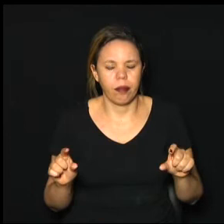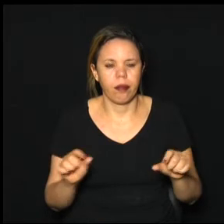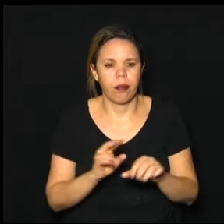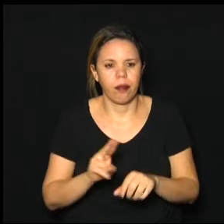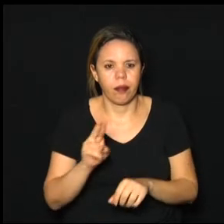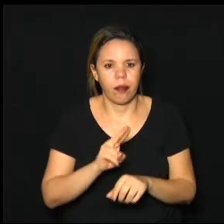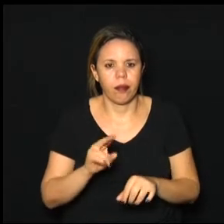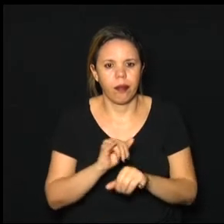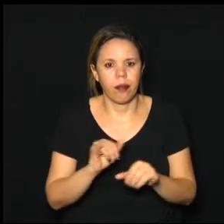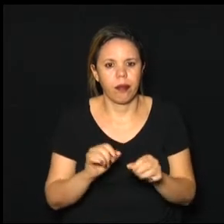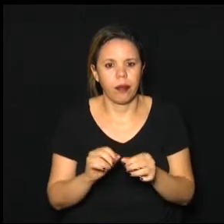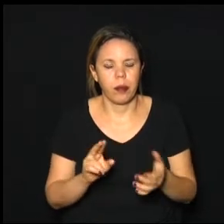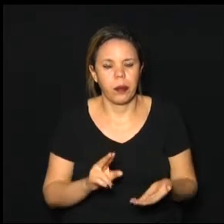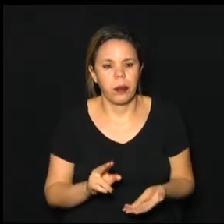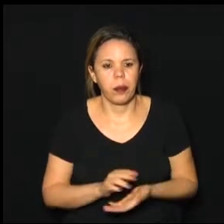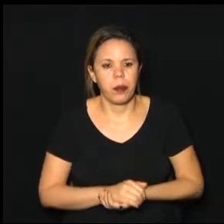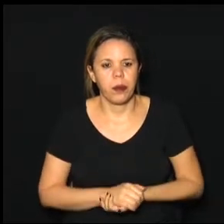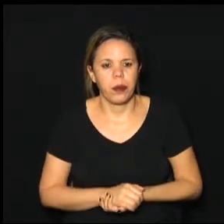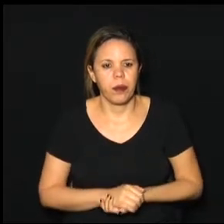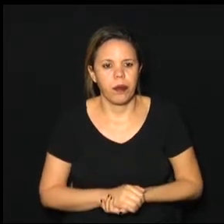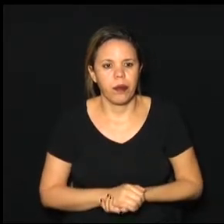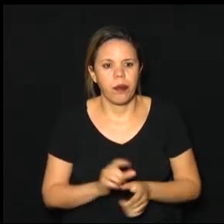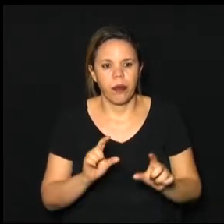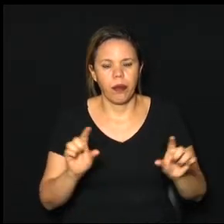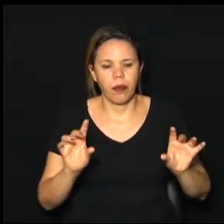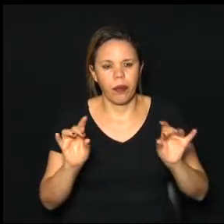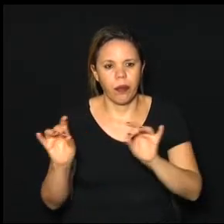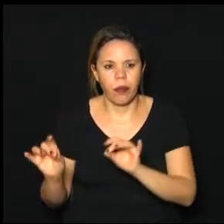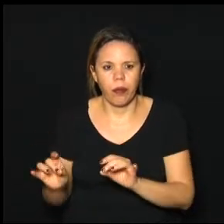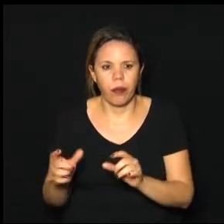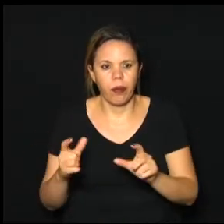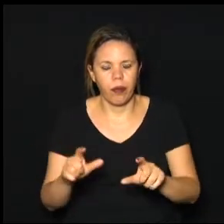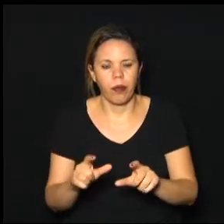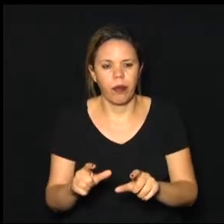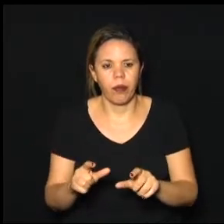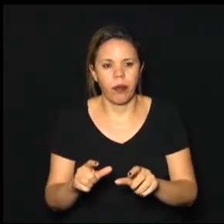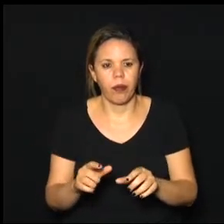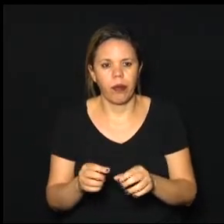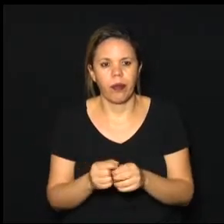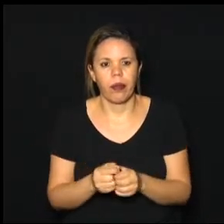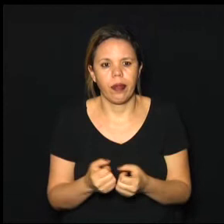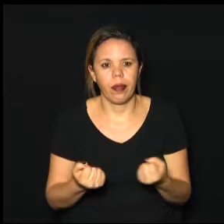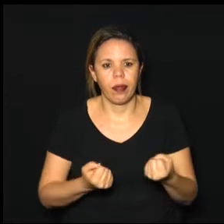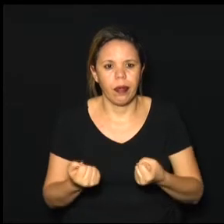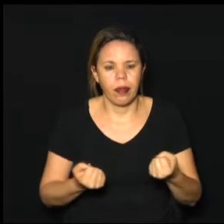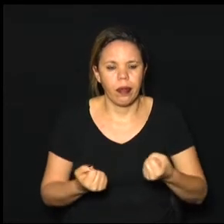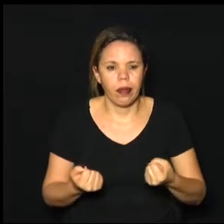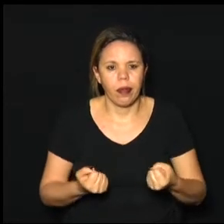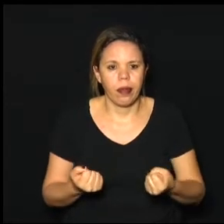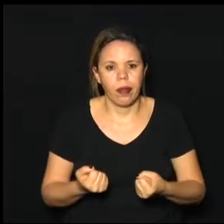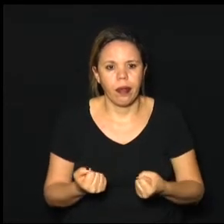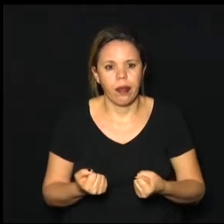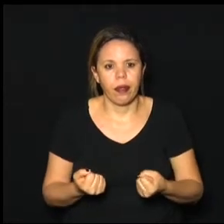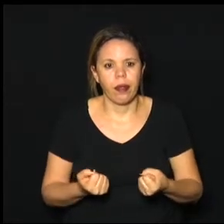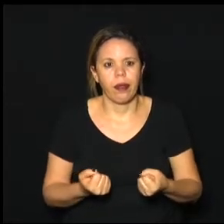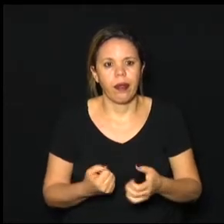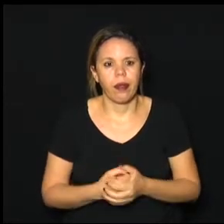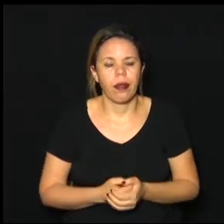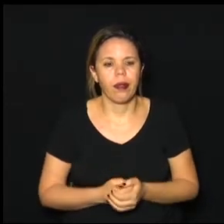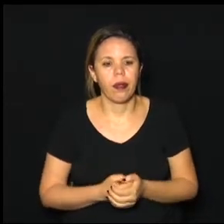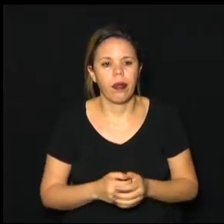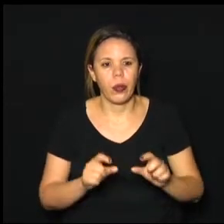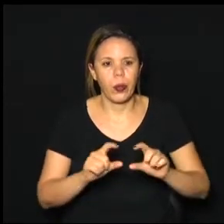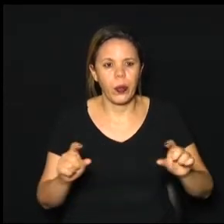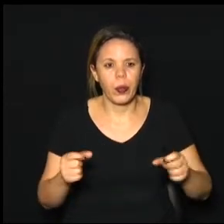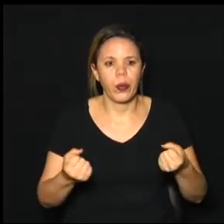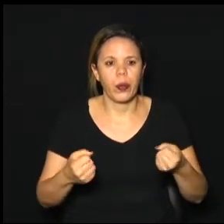campanhas eleitorais. Aqueles adesivos, né, que se colocam nas laterais do carro, no mais das vezes, às vezes ali no para-choque.